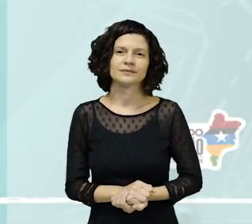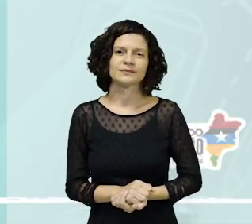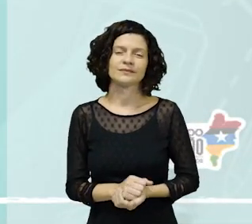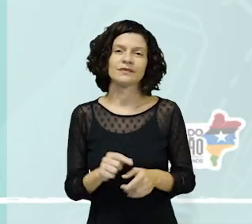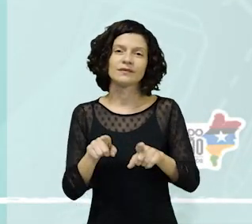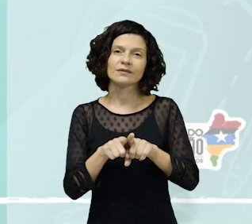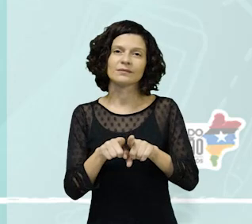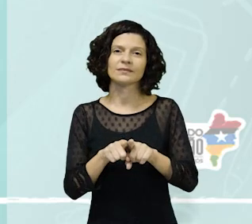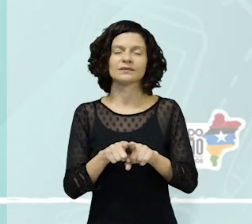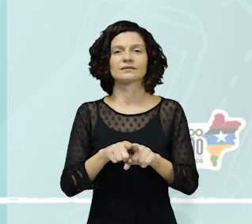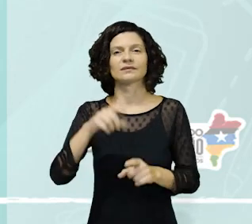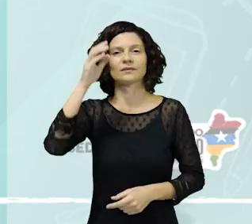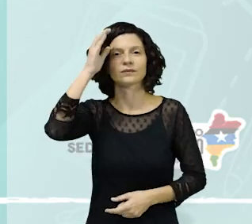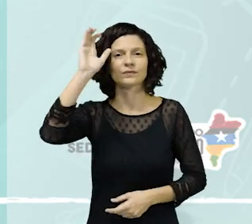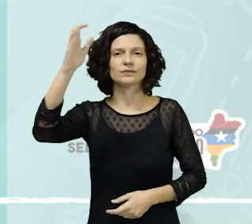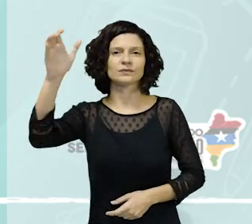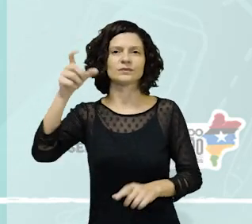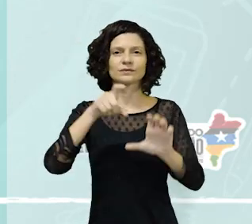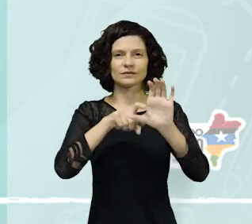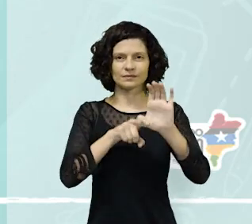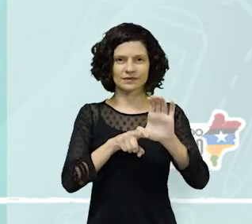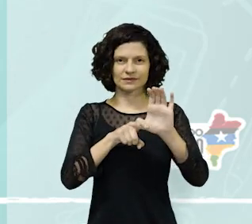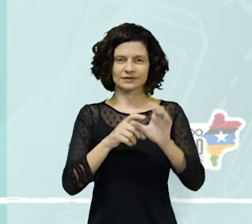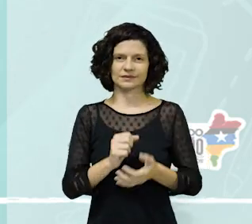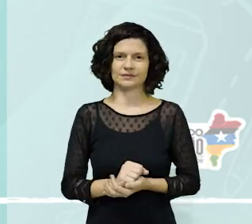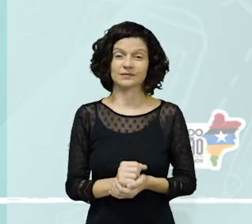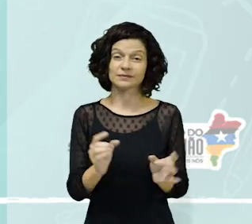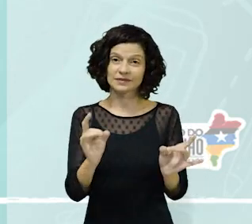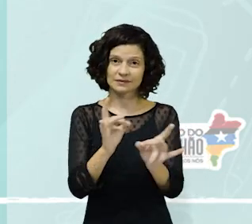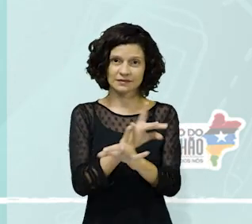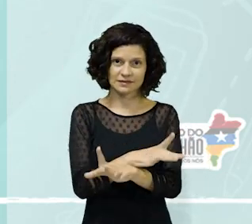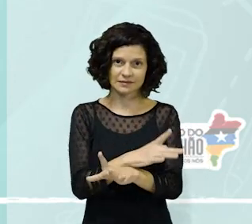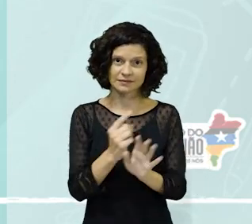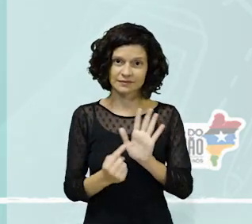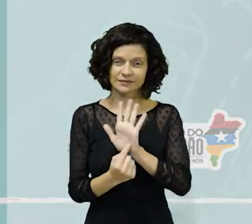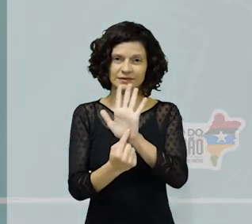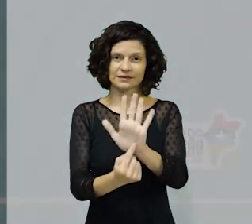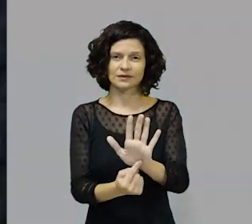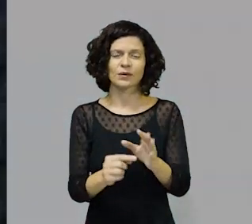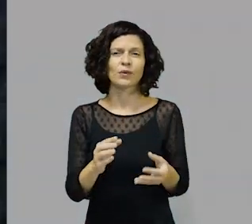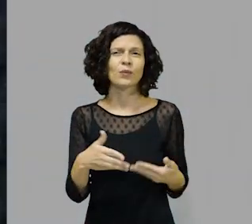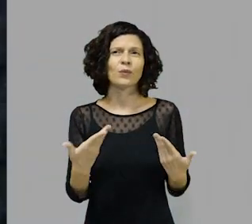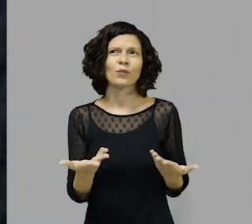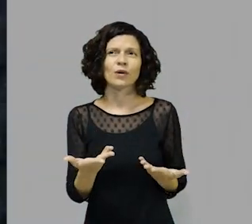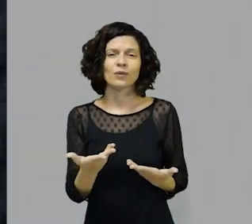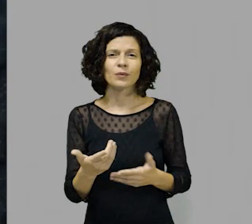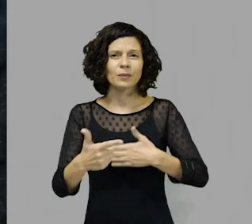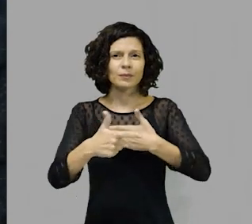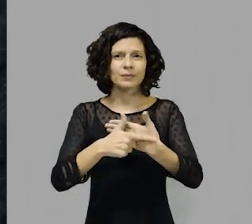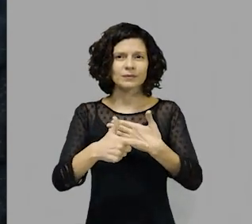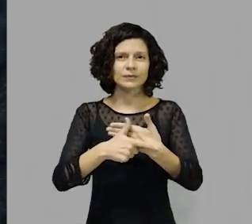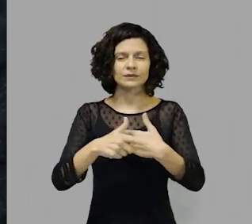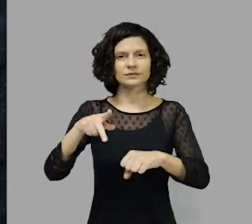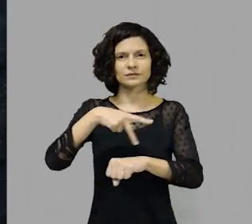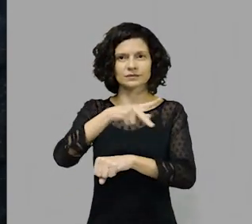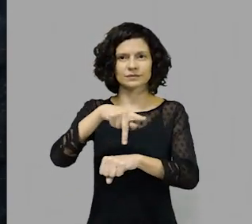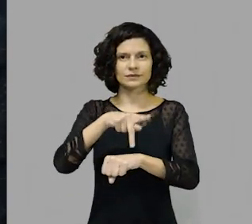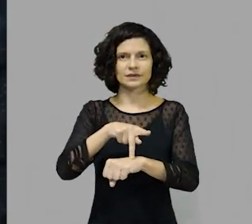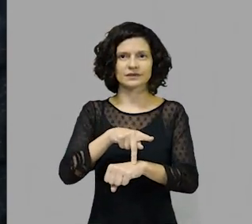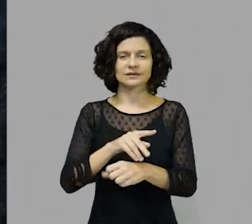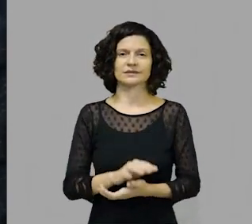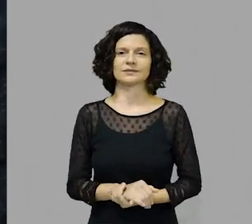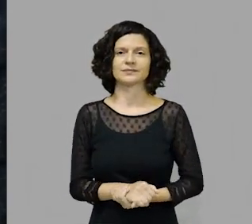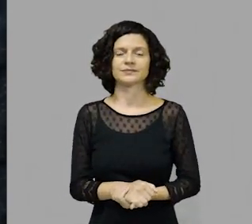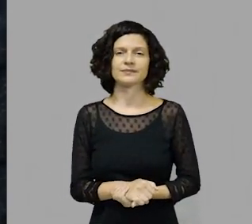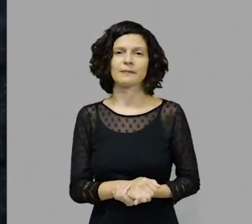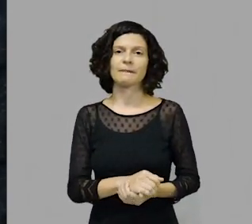da dependência e, para fechar, vamos apresentar qual é o papel do Estado, a função do Estado em relação à pobreza e